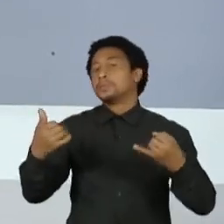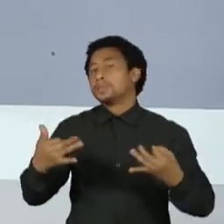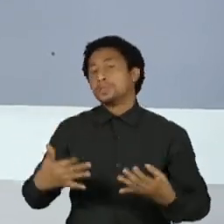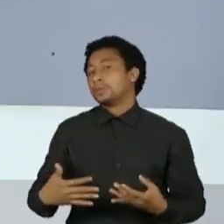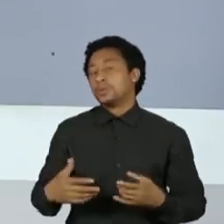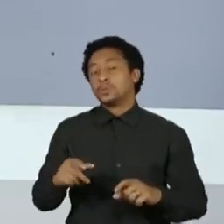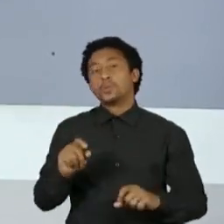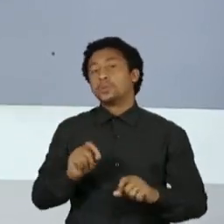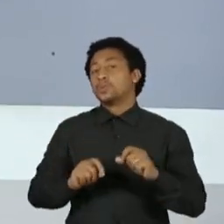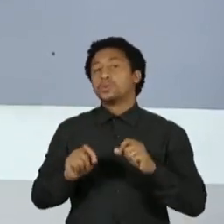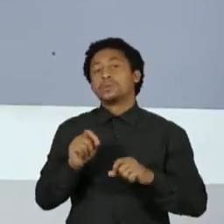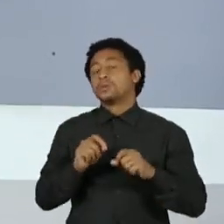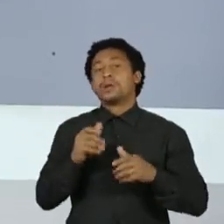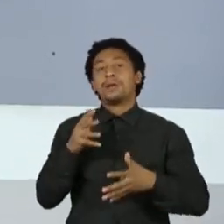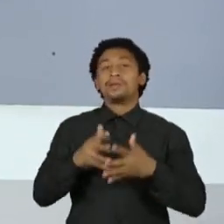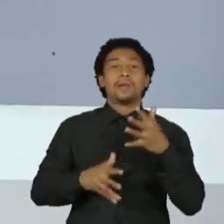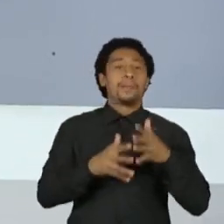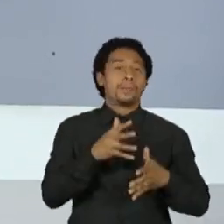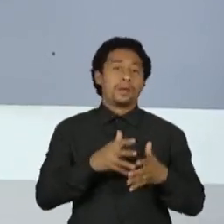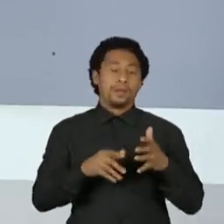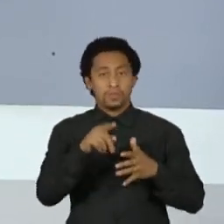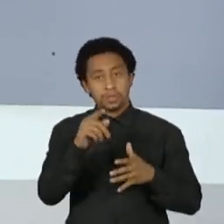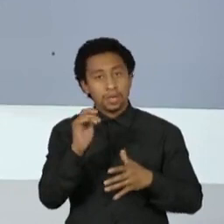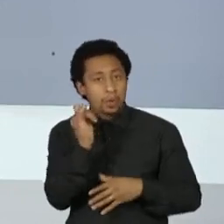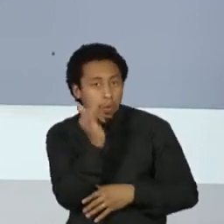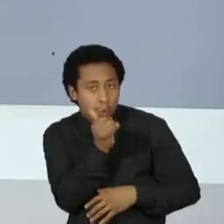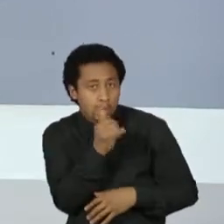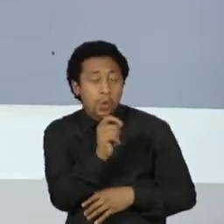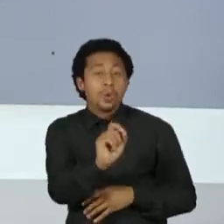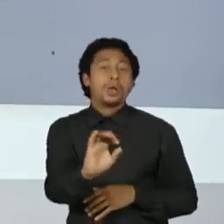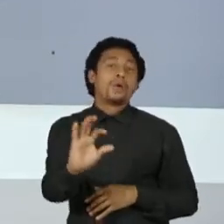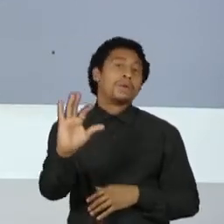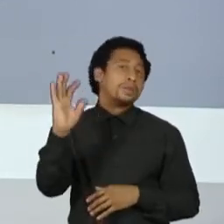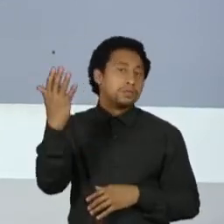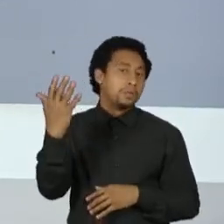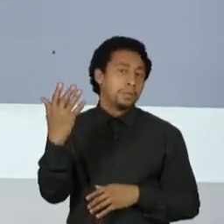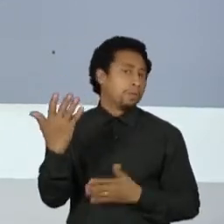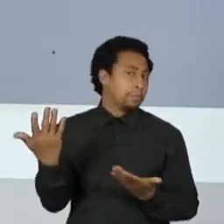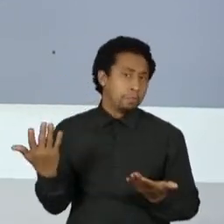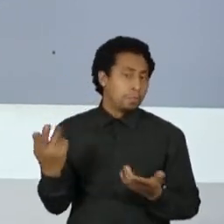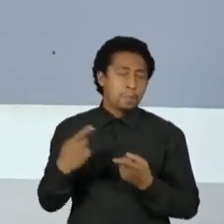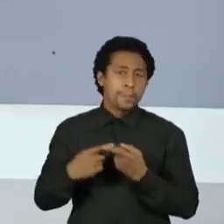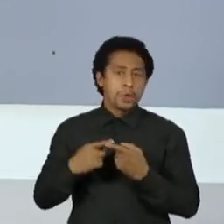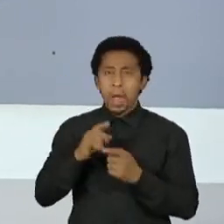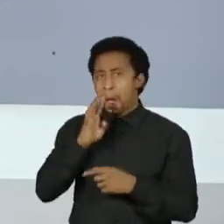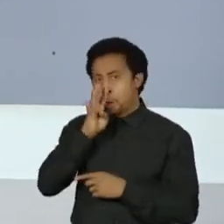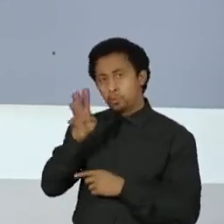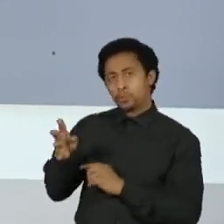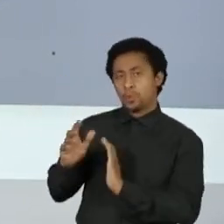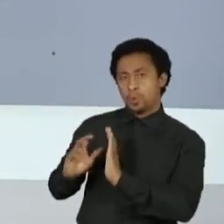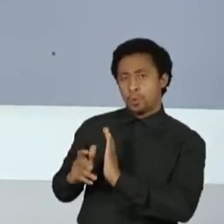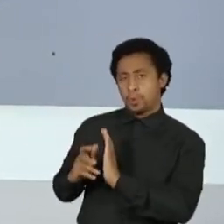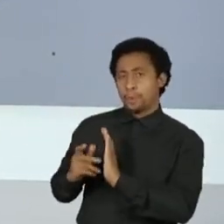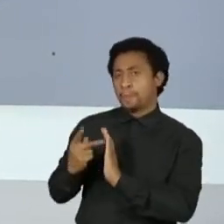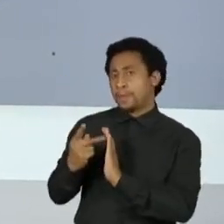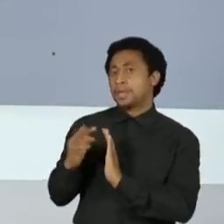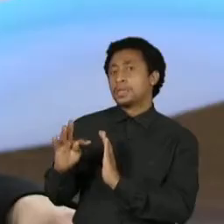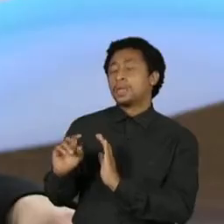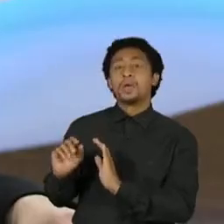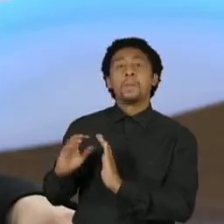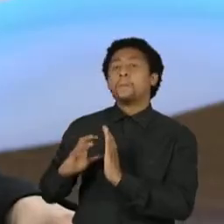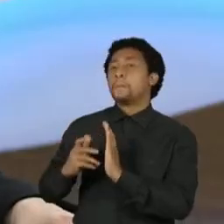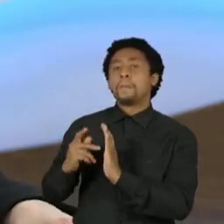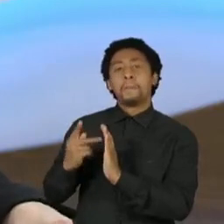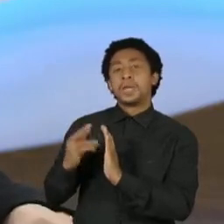impede a senhora de contar agora o que a fez o que motivou a senhora a fazer essa acusação contra o PT e o que fez o PT